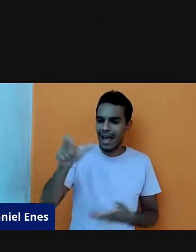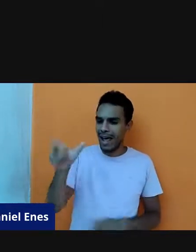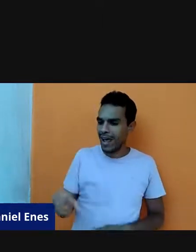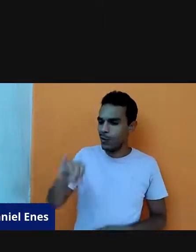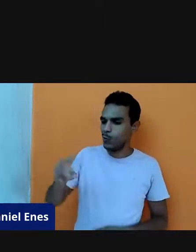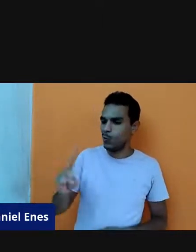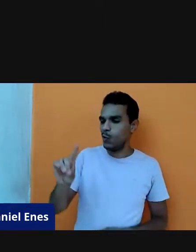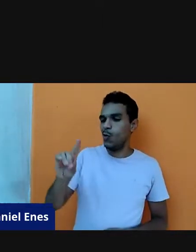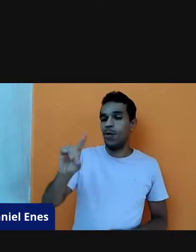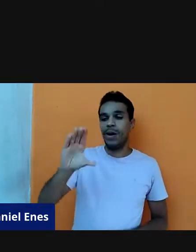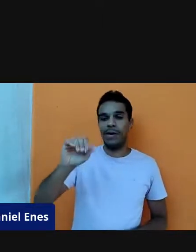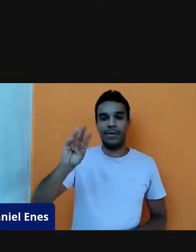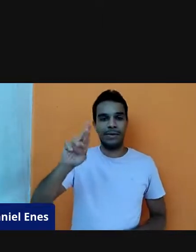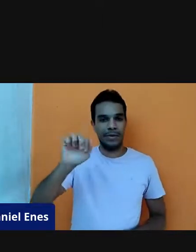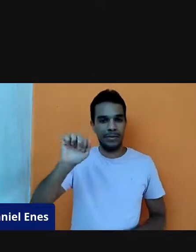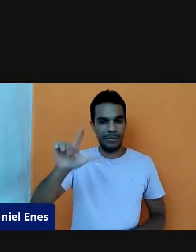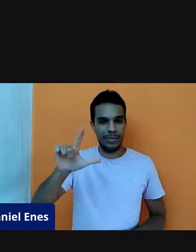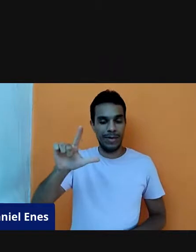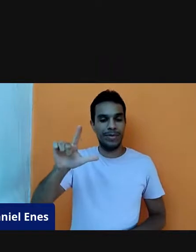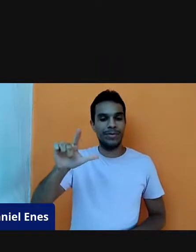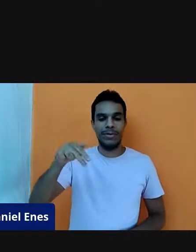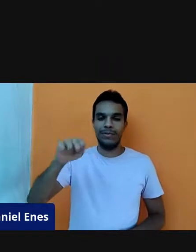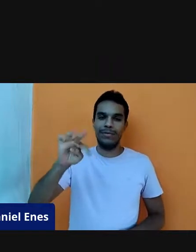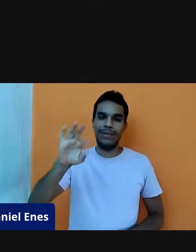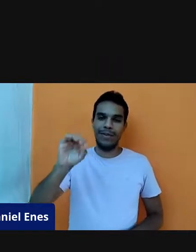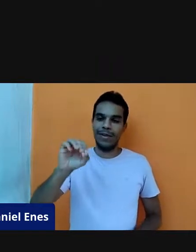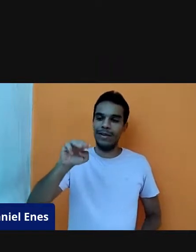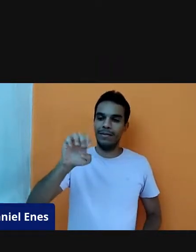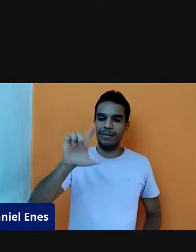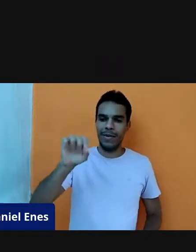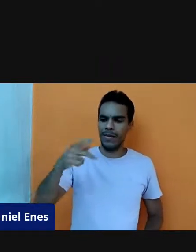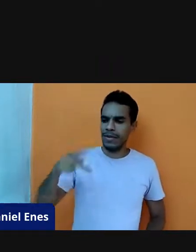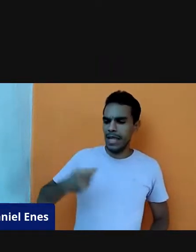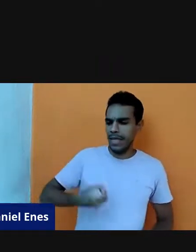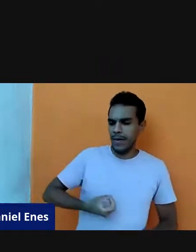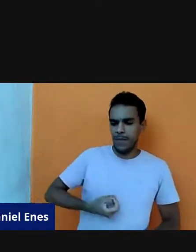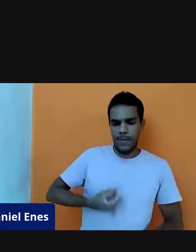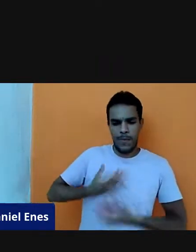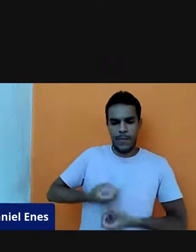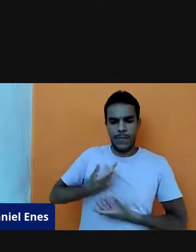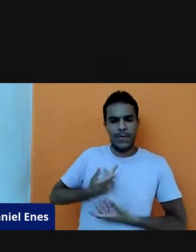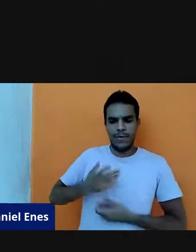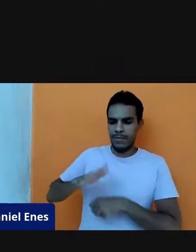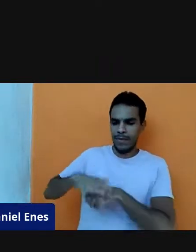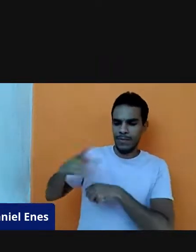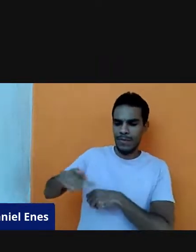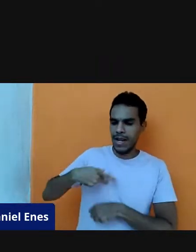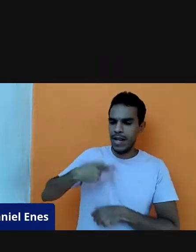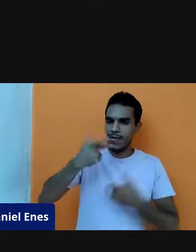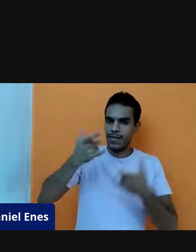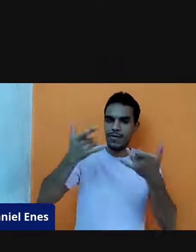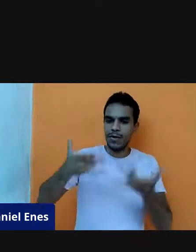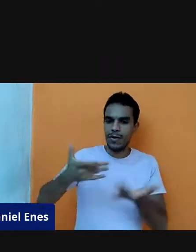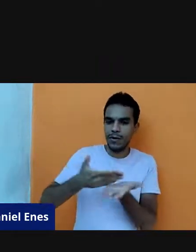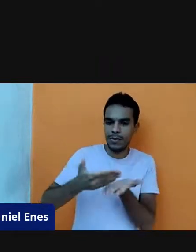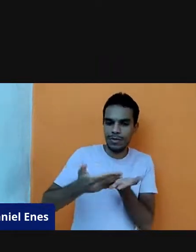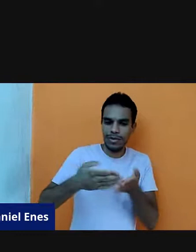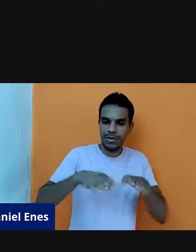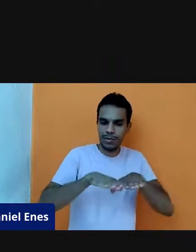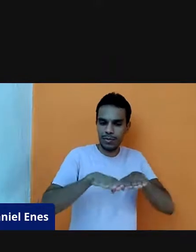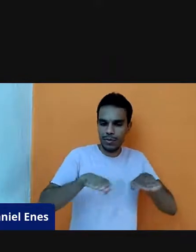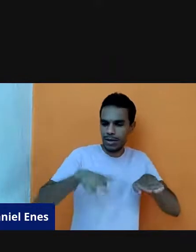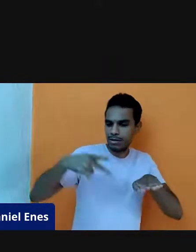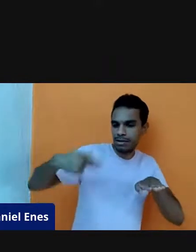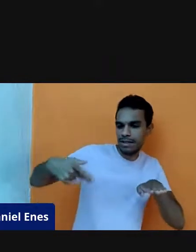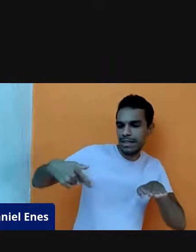Neto. E para falar um pouquinho sobre a poesia de João Cabral, eu optei por iniciar pelo chão desse poeta,